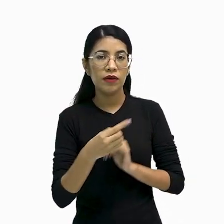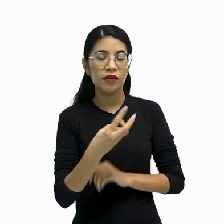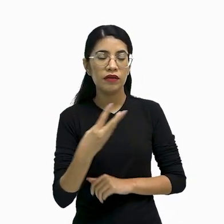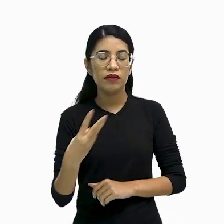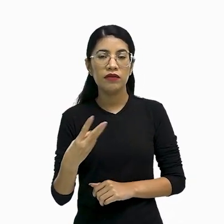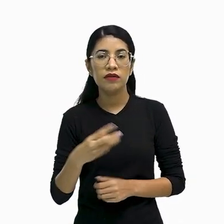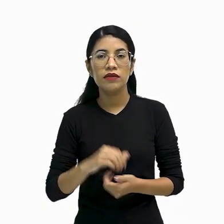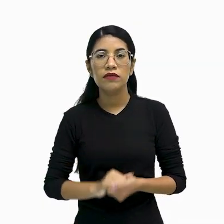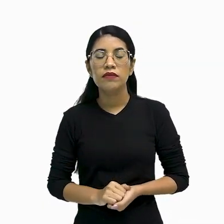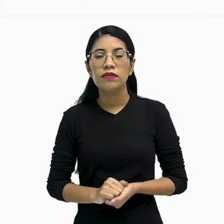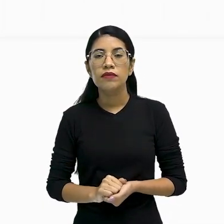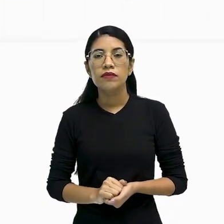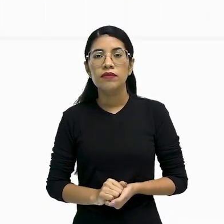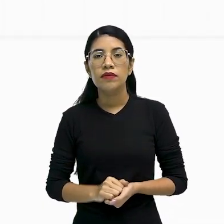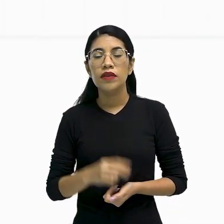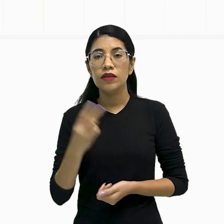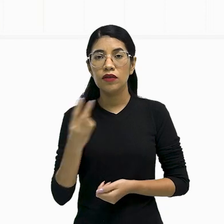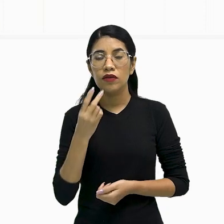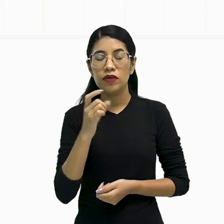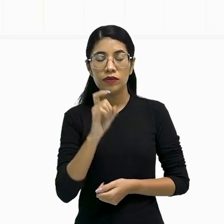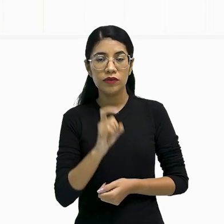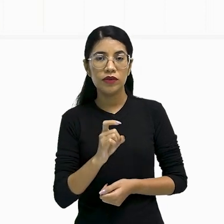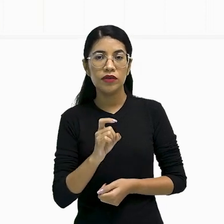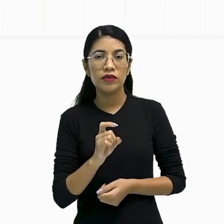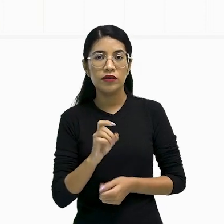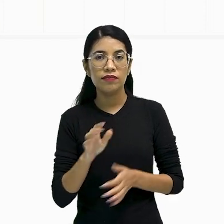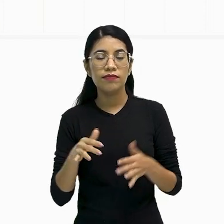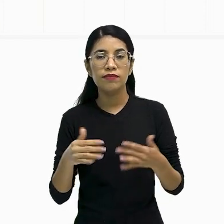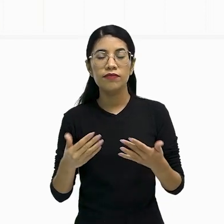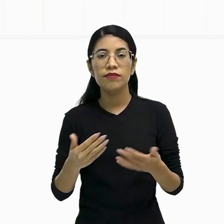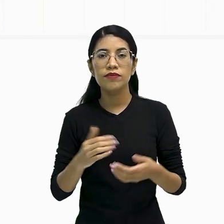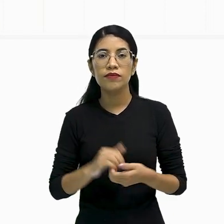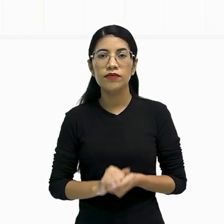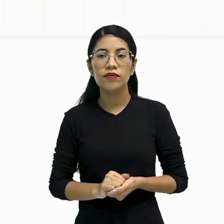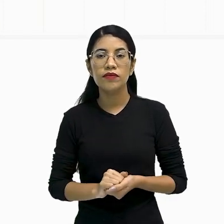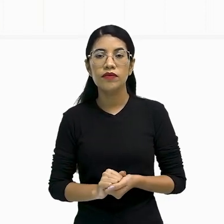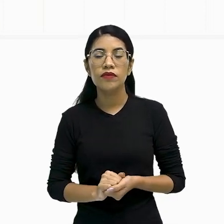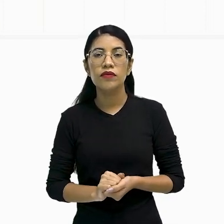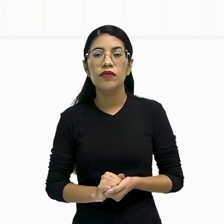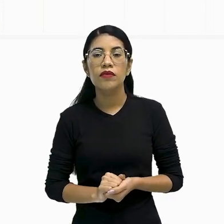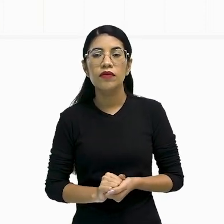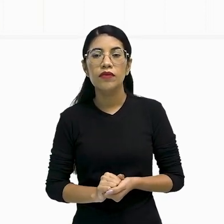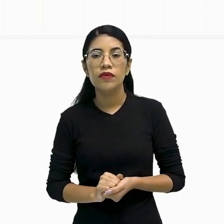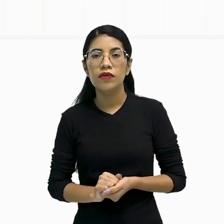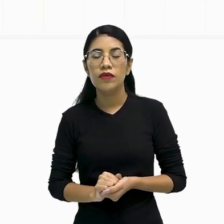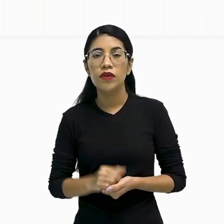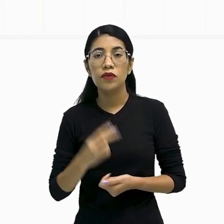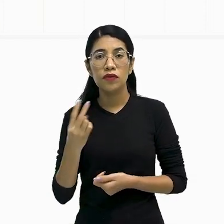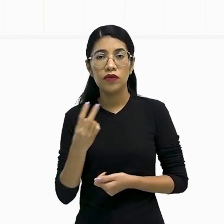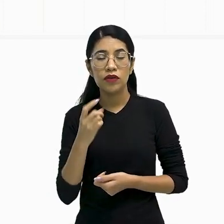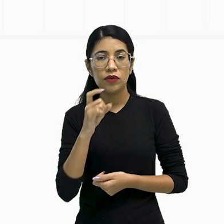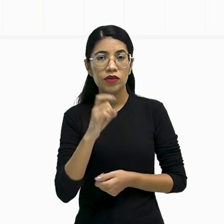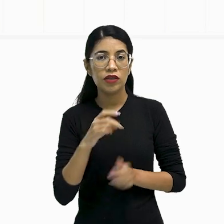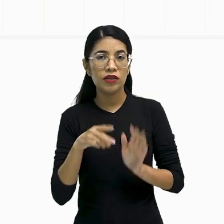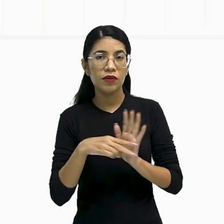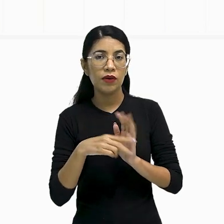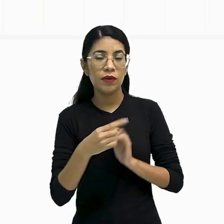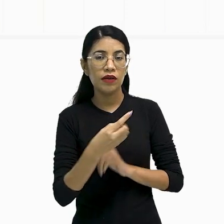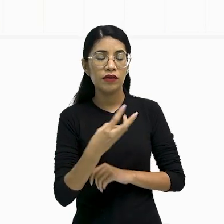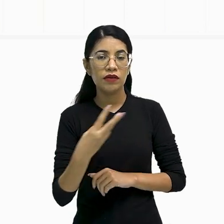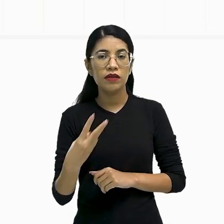Bacana? Então, o valor de x aqui, valor de x, tá? O valor de x é igual a